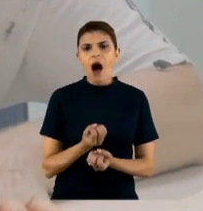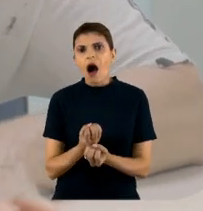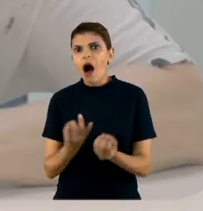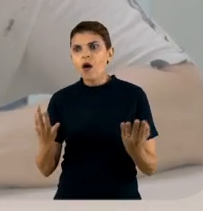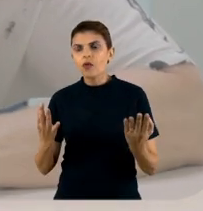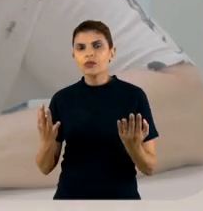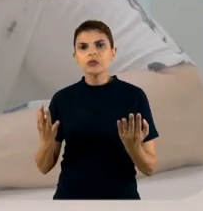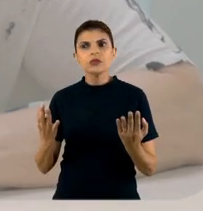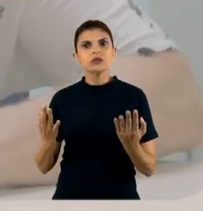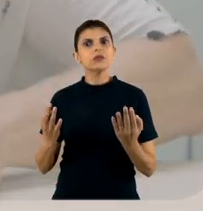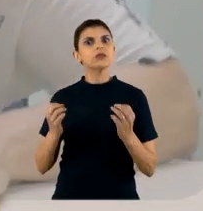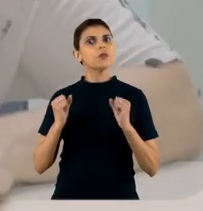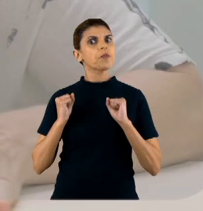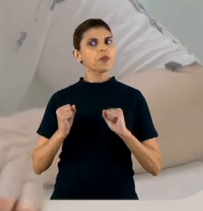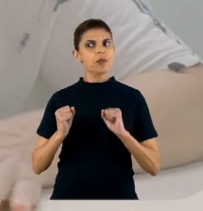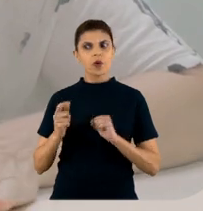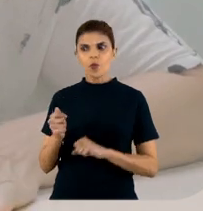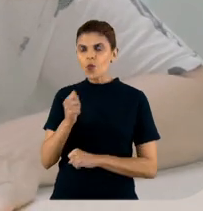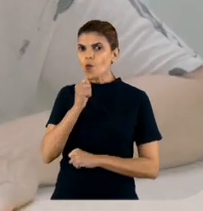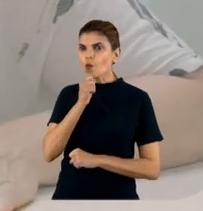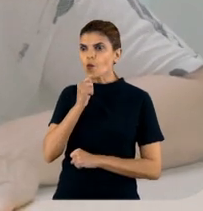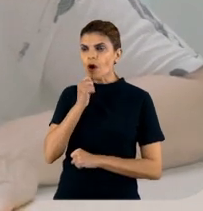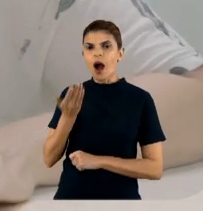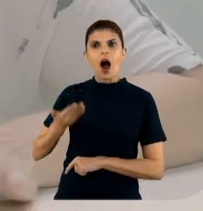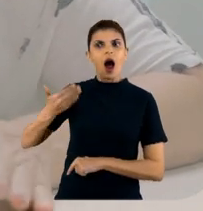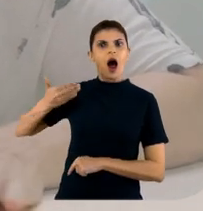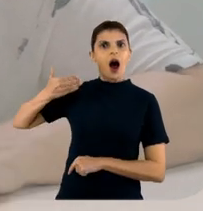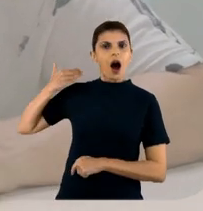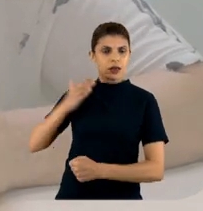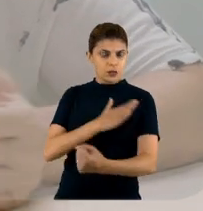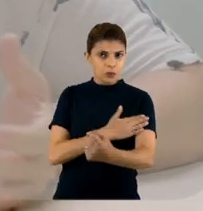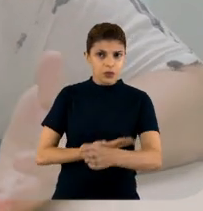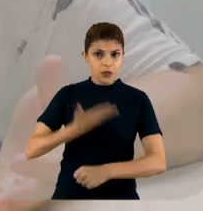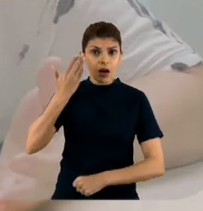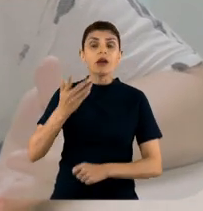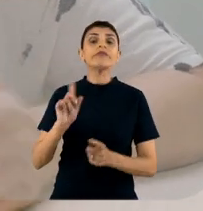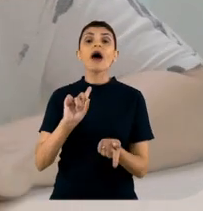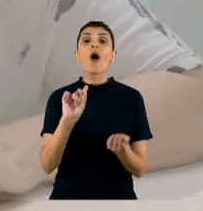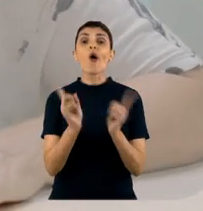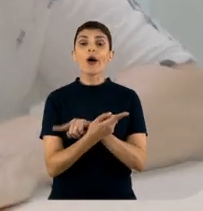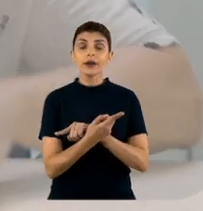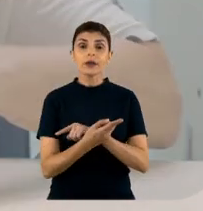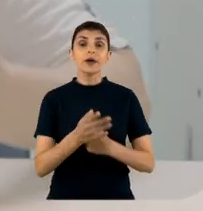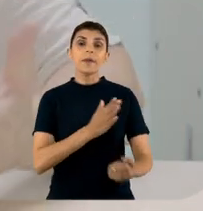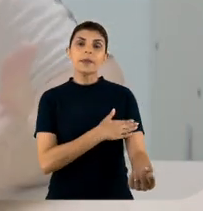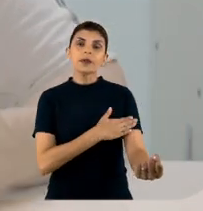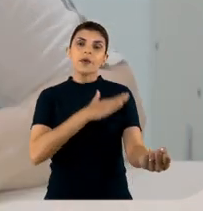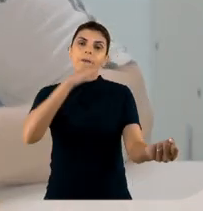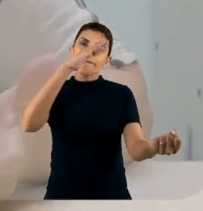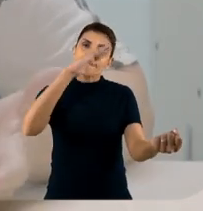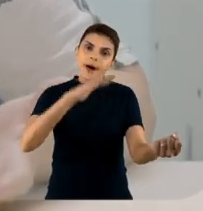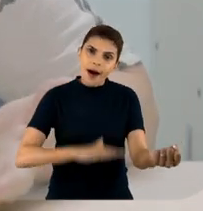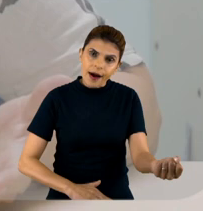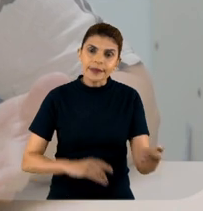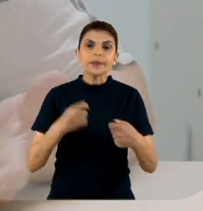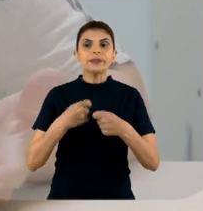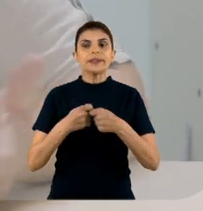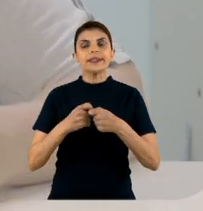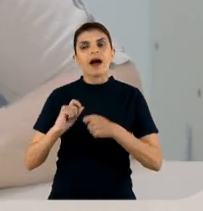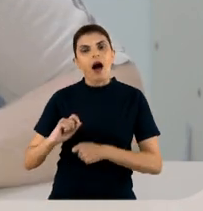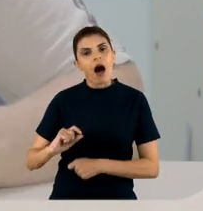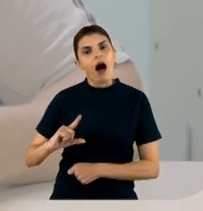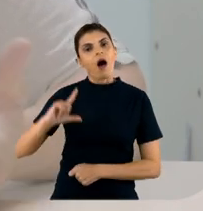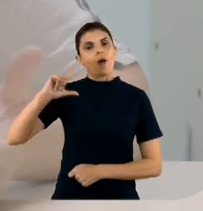evolução evoluem mesmo como um paciente insse e com isso com a pressão baixa precisando de medicação para elevar a